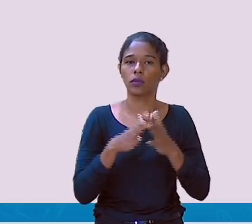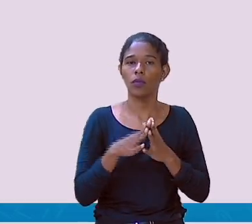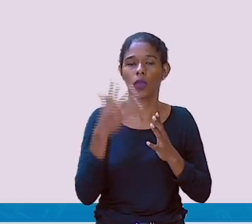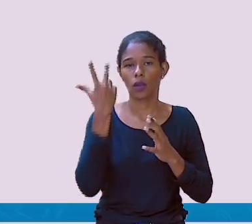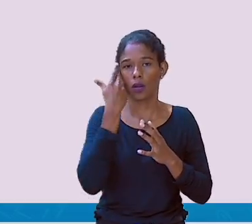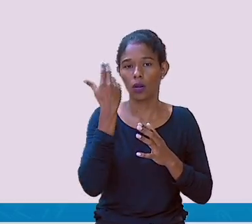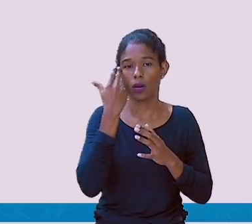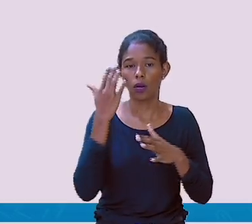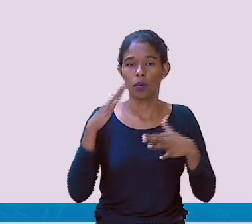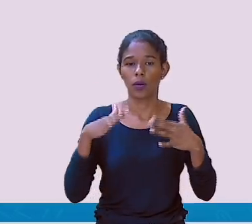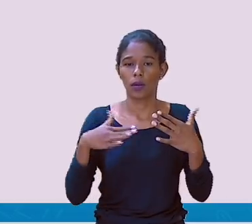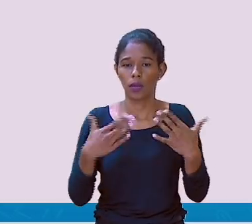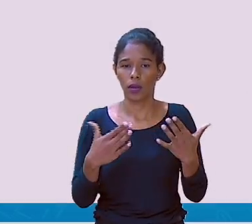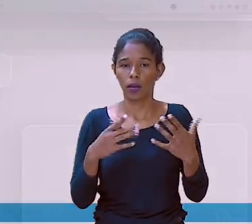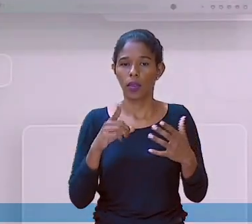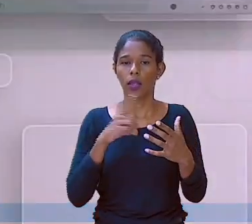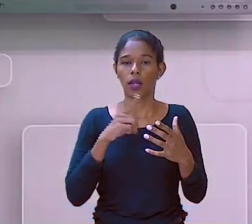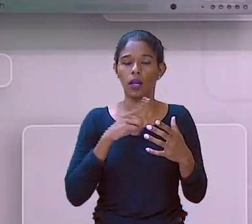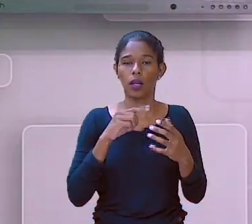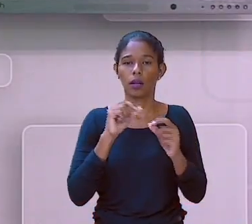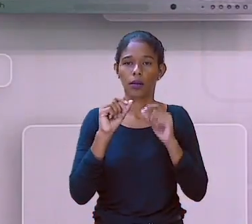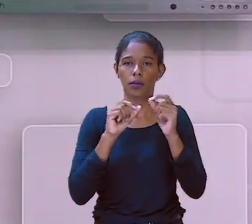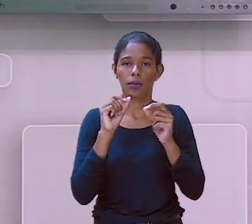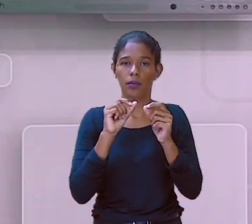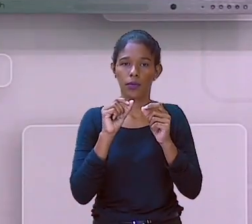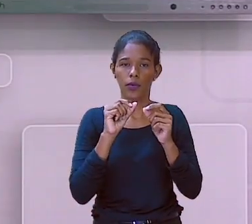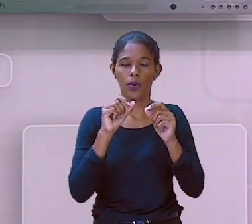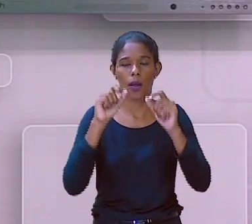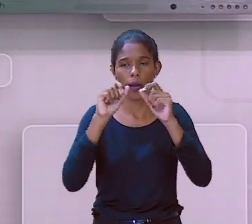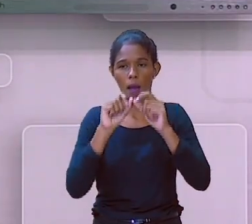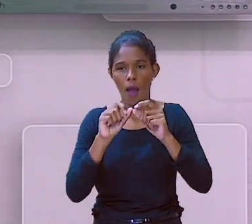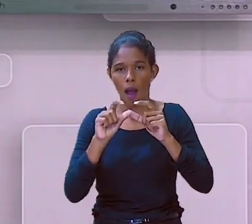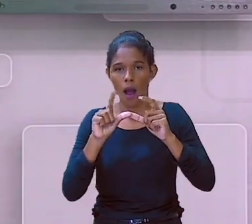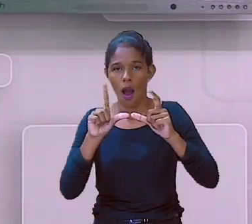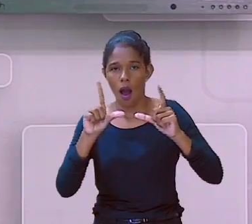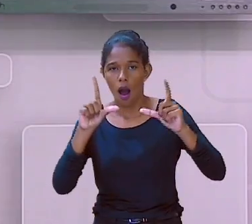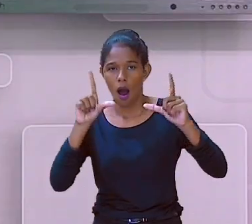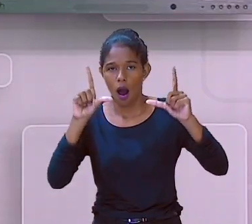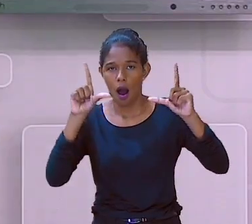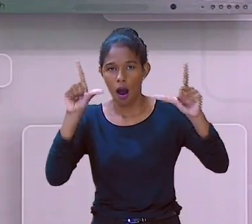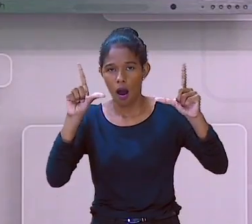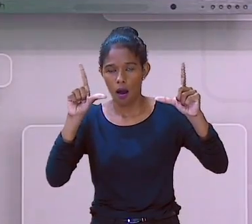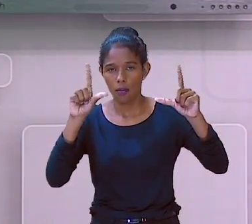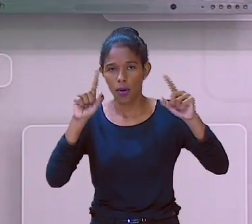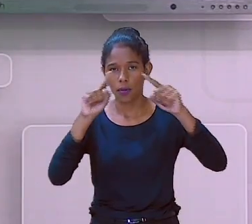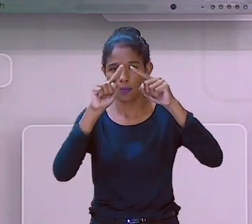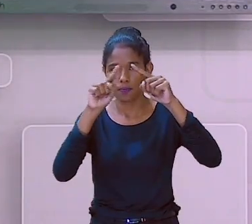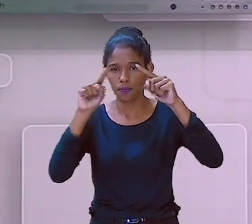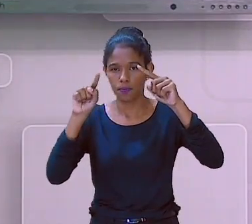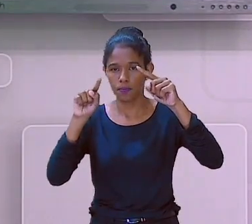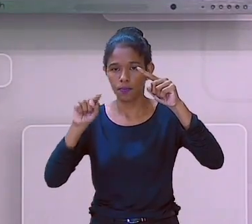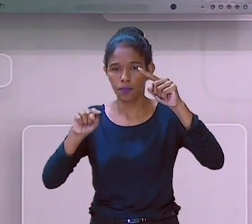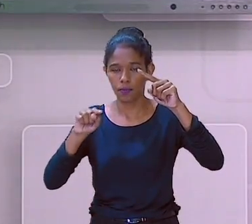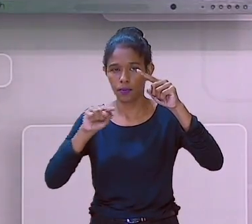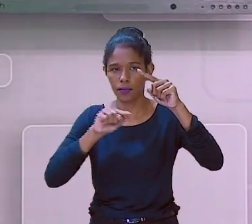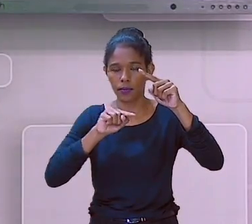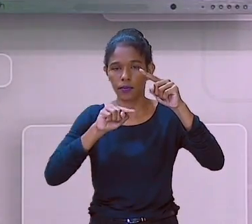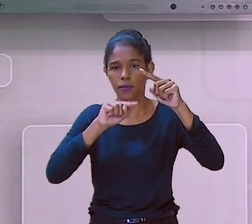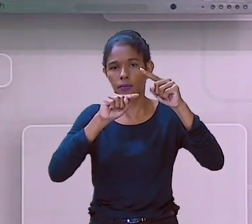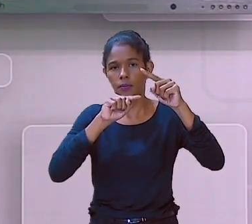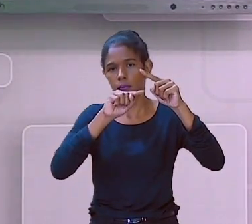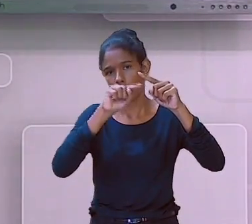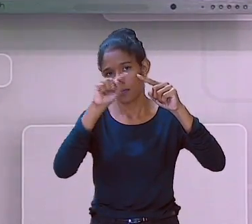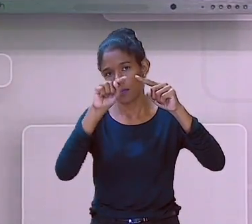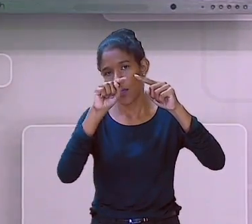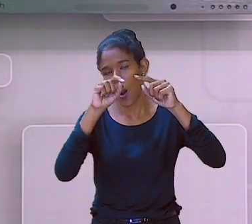aqui 3x. Então, ele foi ampliado, a medida do original